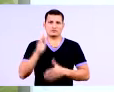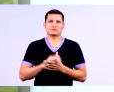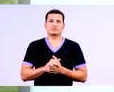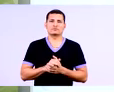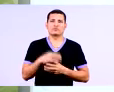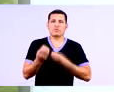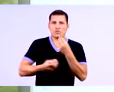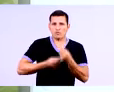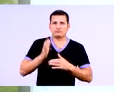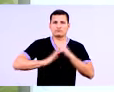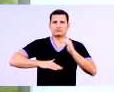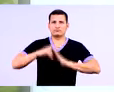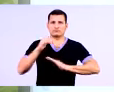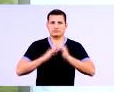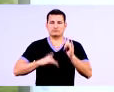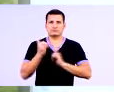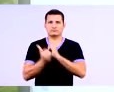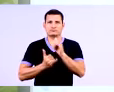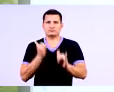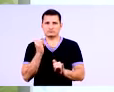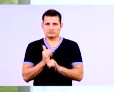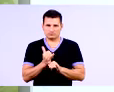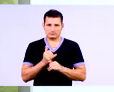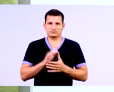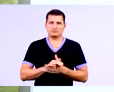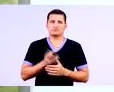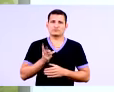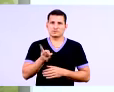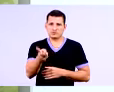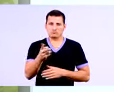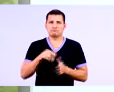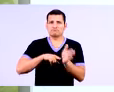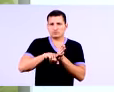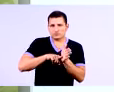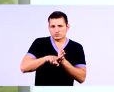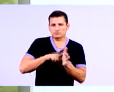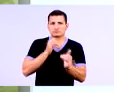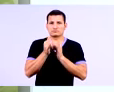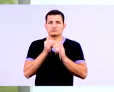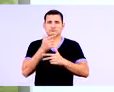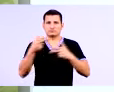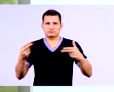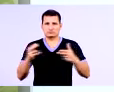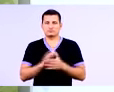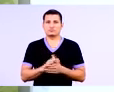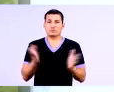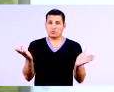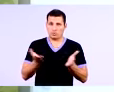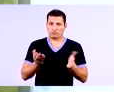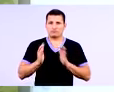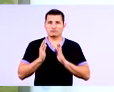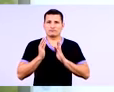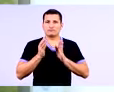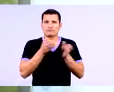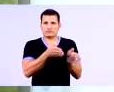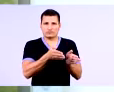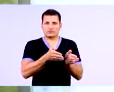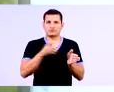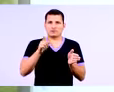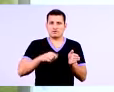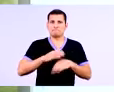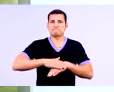como profissionais de internet, a busca constante de informação. Hoje o nosso foco vai ser um pouco